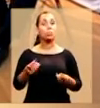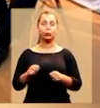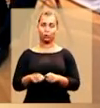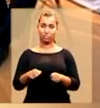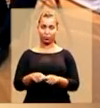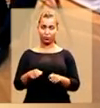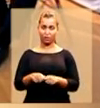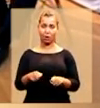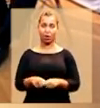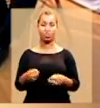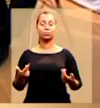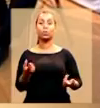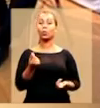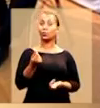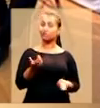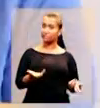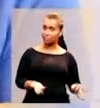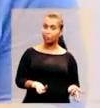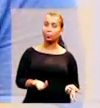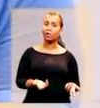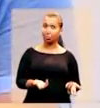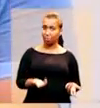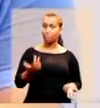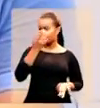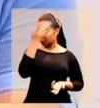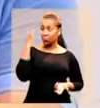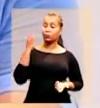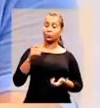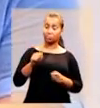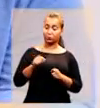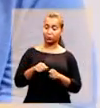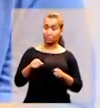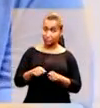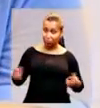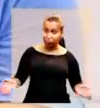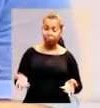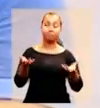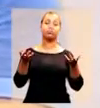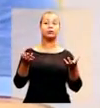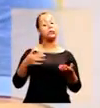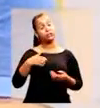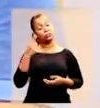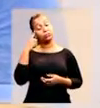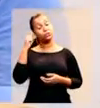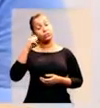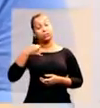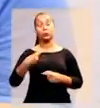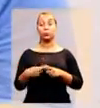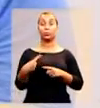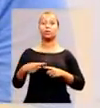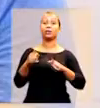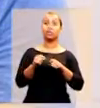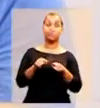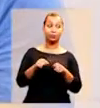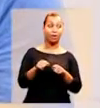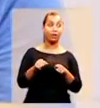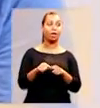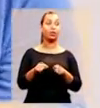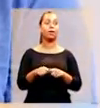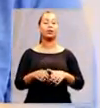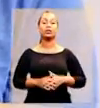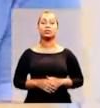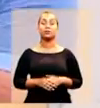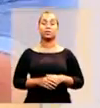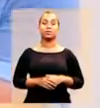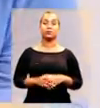gente produz isso? Com algum financiamento. A iniciativa privada está interessada em produzir isso? Eu acho que sim, porque eles fazem isso.